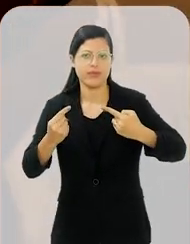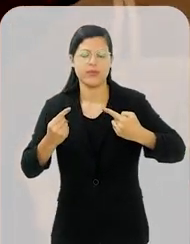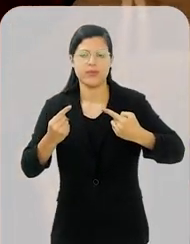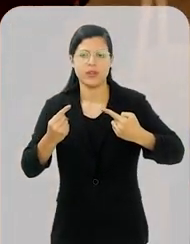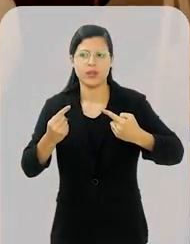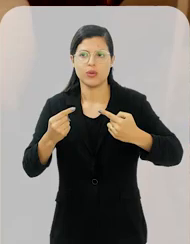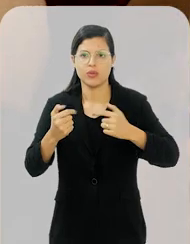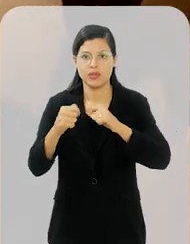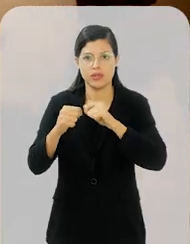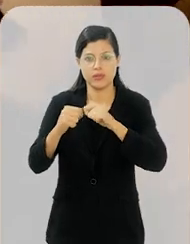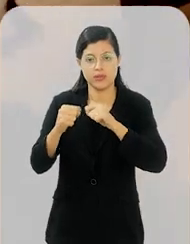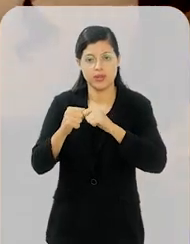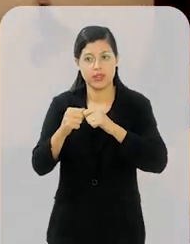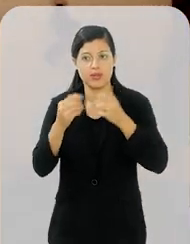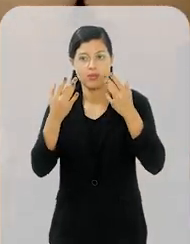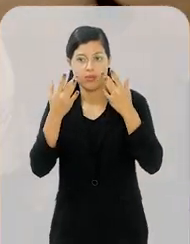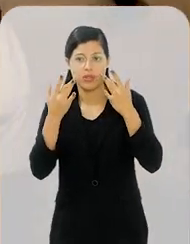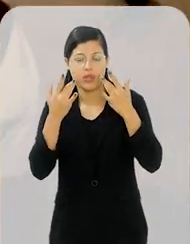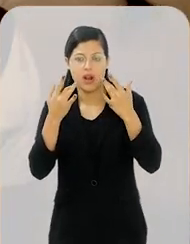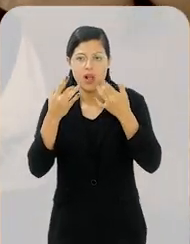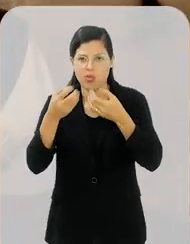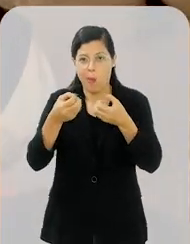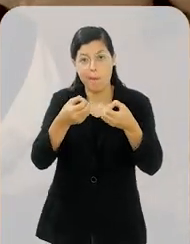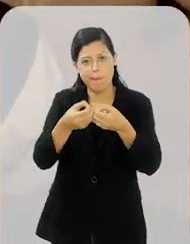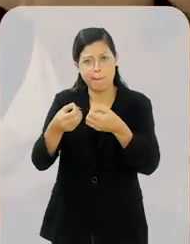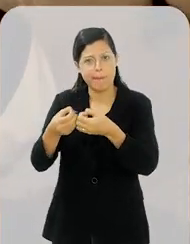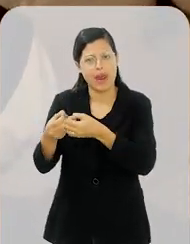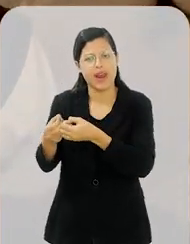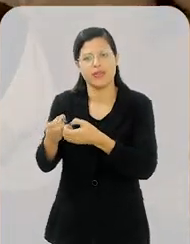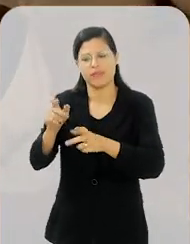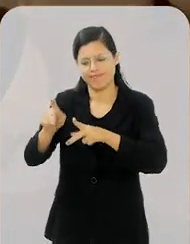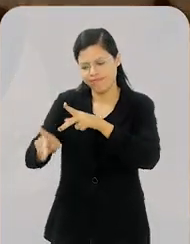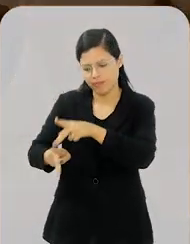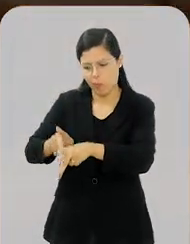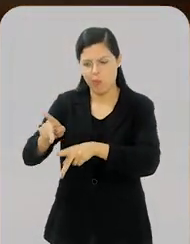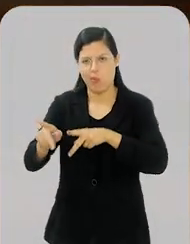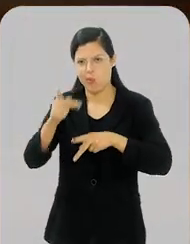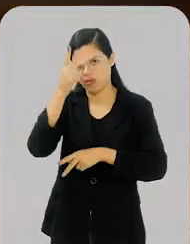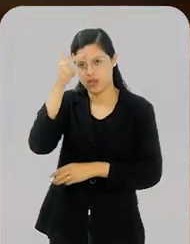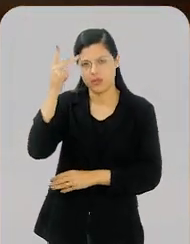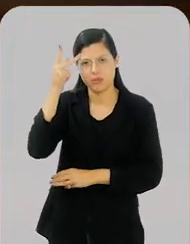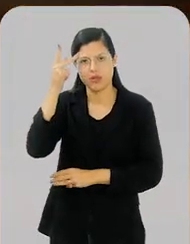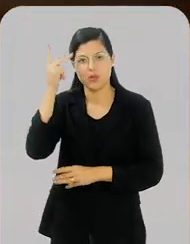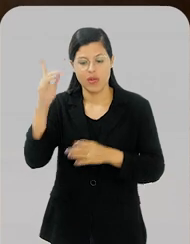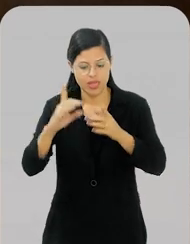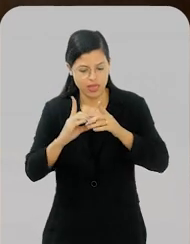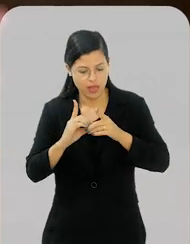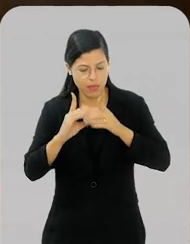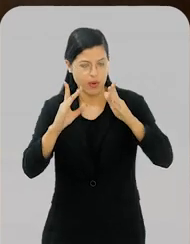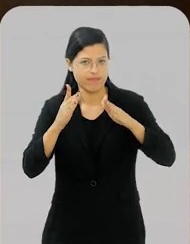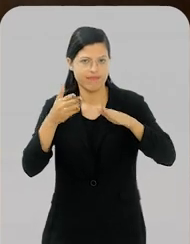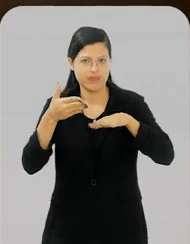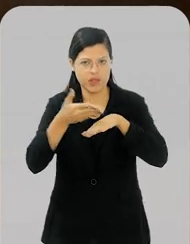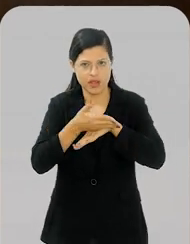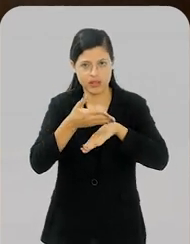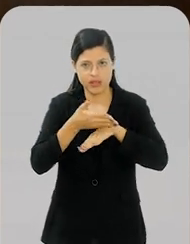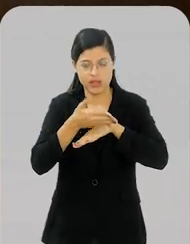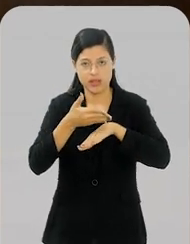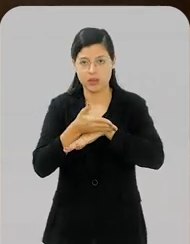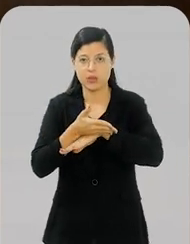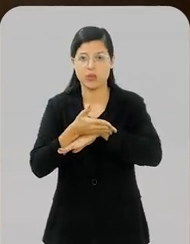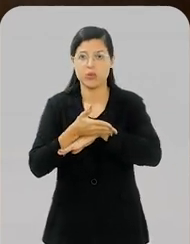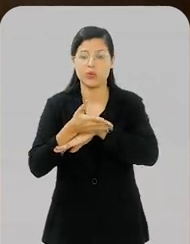trazer e tornar este equipamento mais próximo também do seu público, um desafio de democratizar